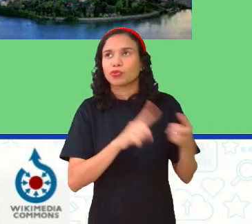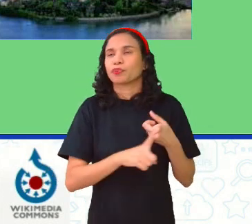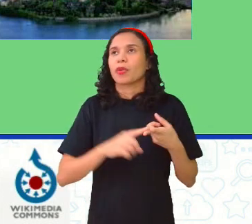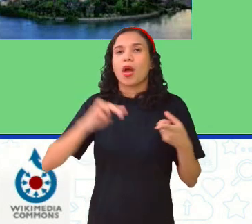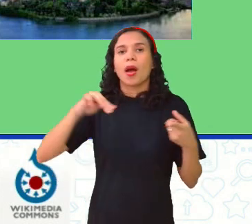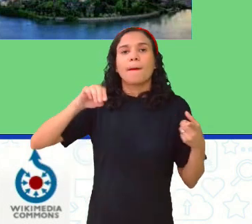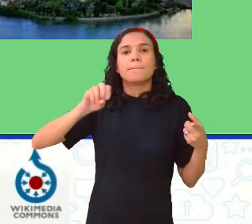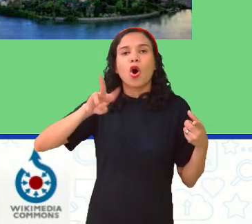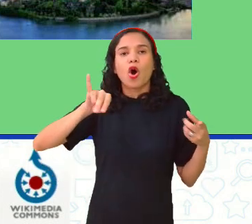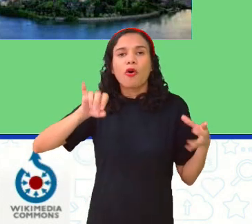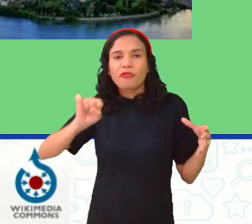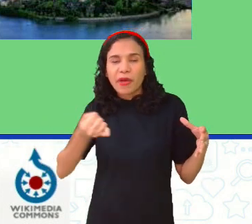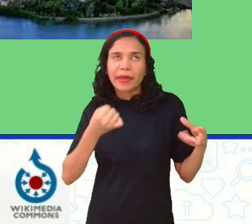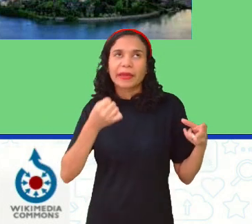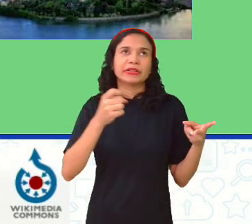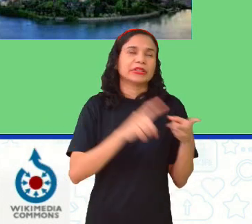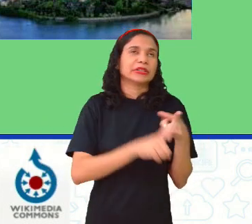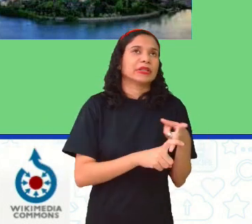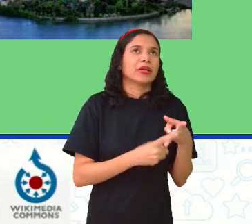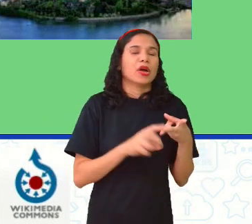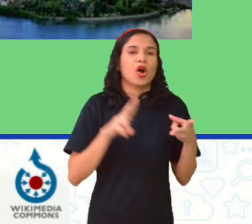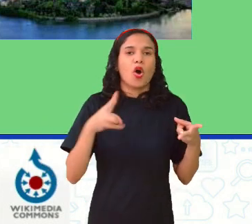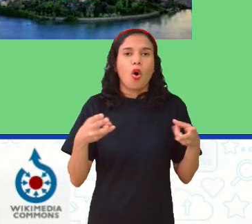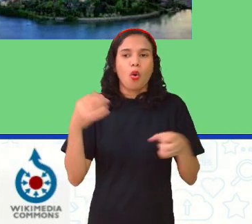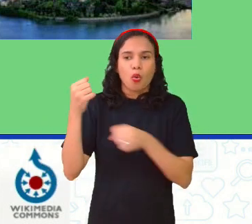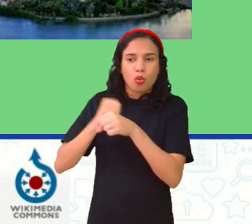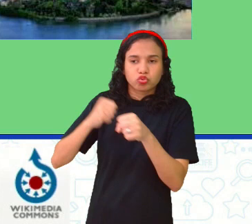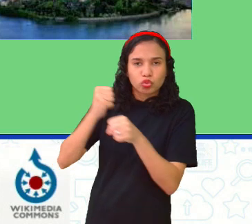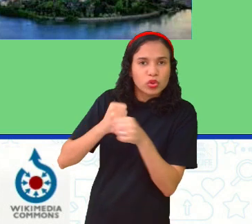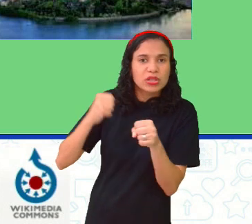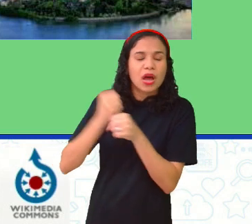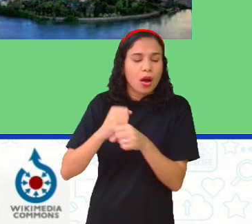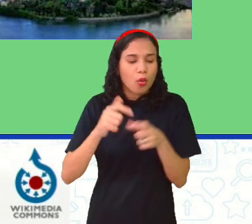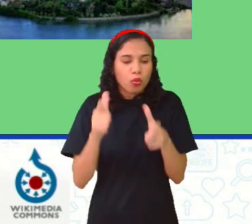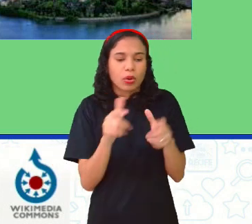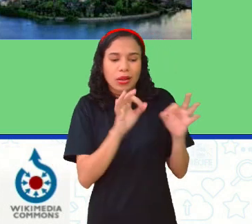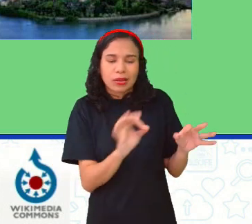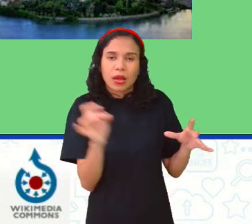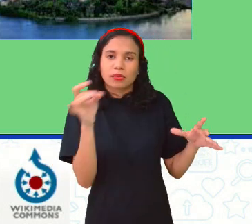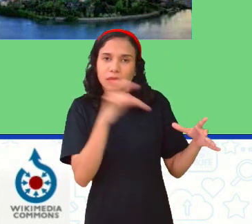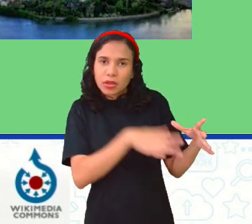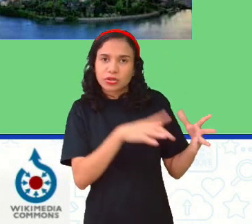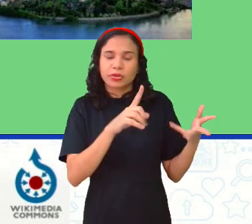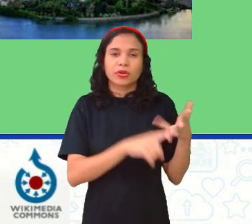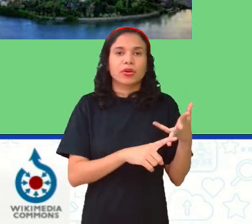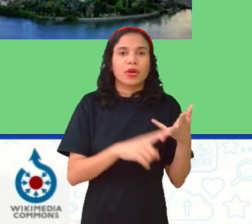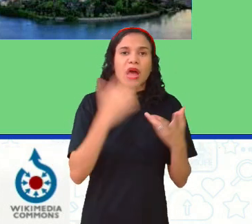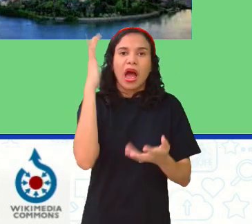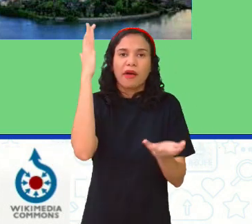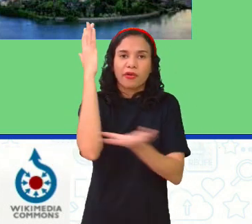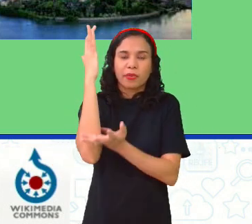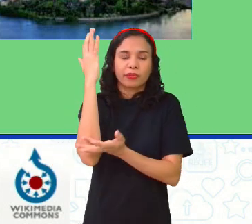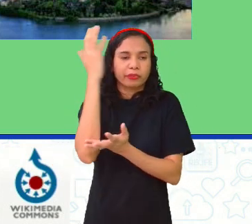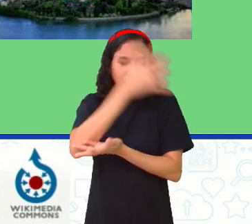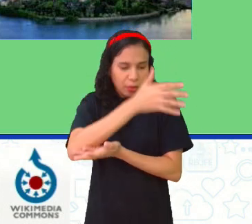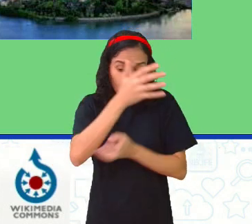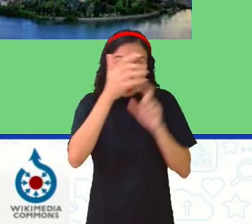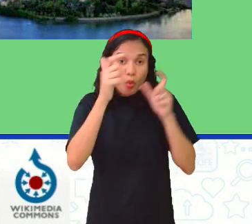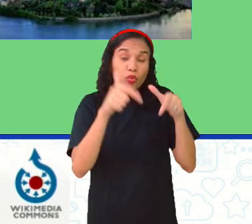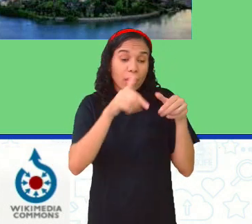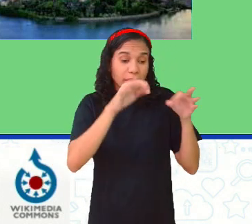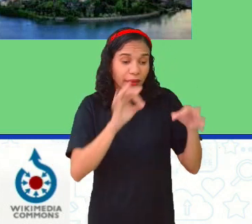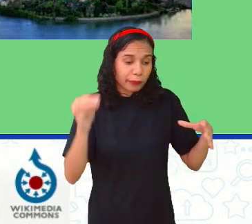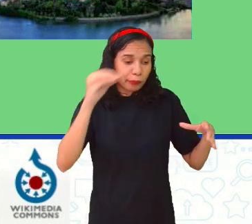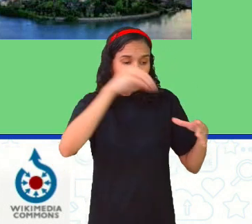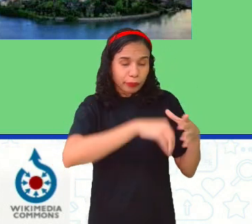velhos, resíduos de pequenas obras residenciais, resíduos de poda e outros materiais com volume